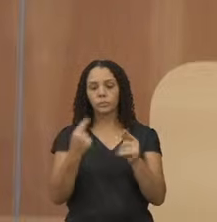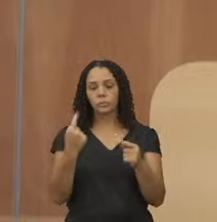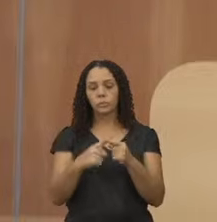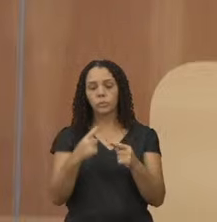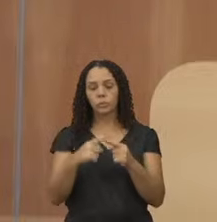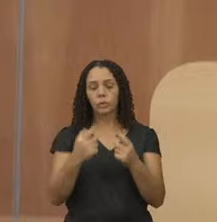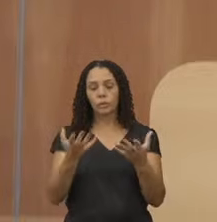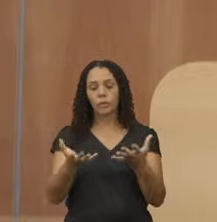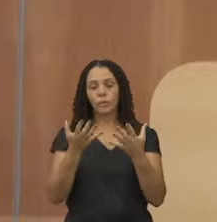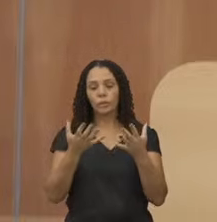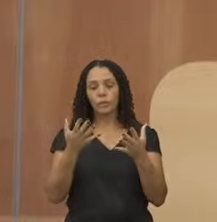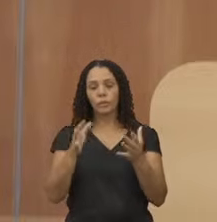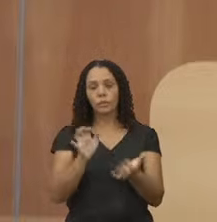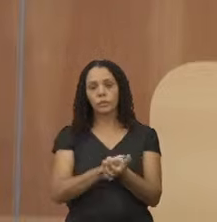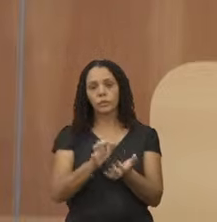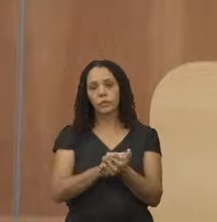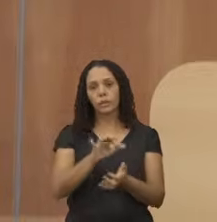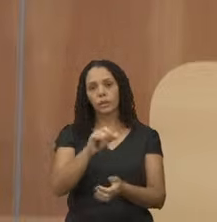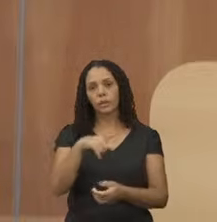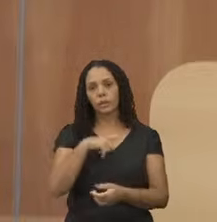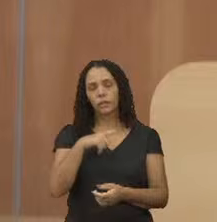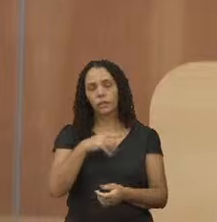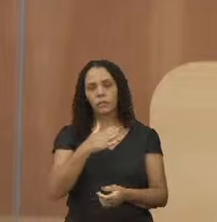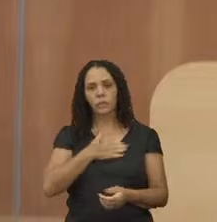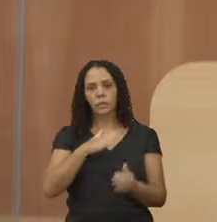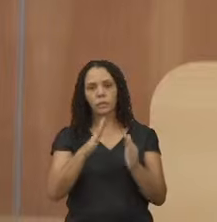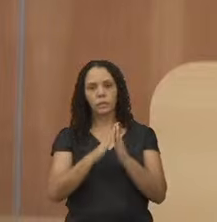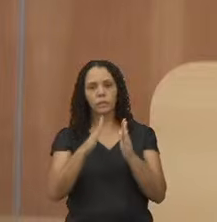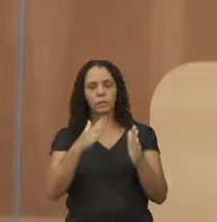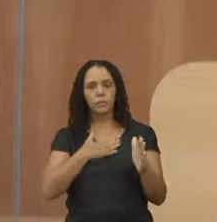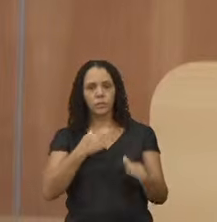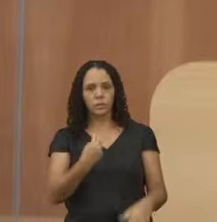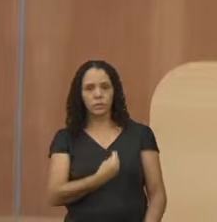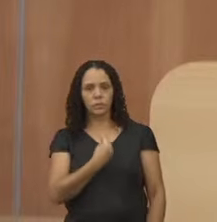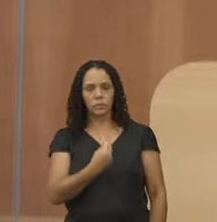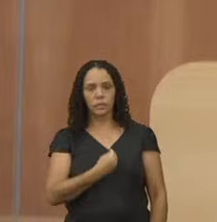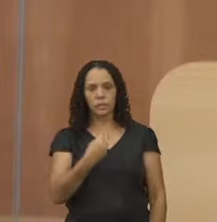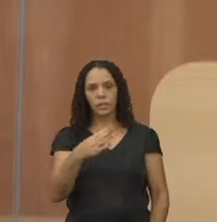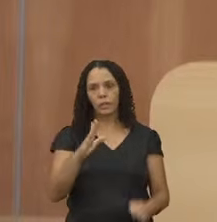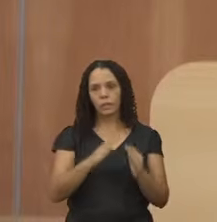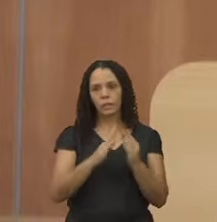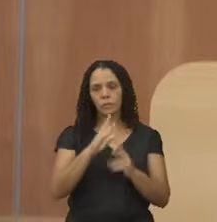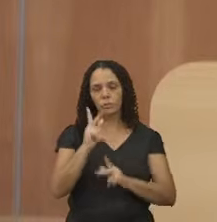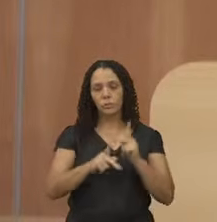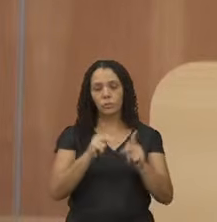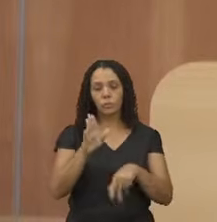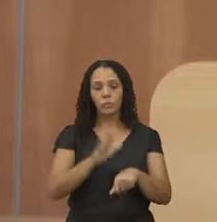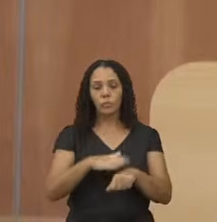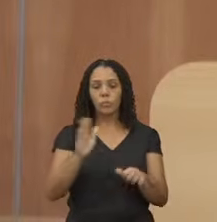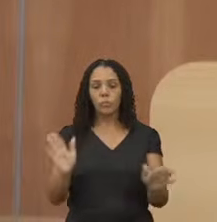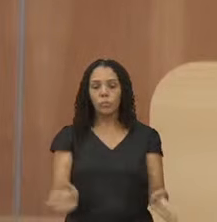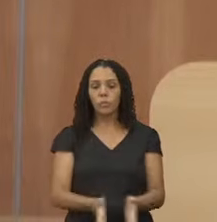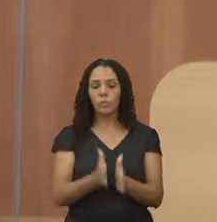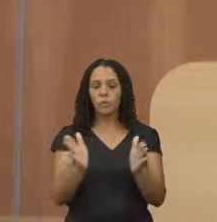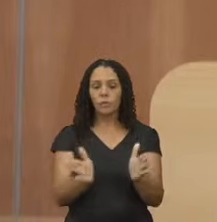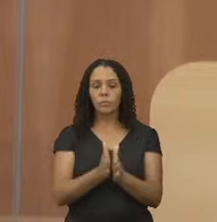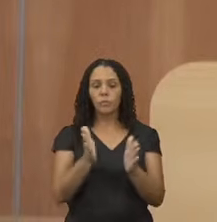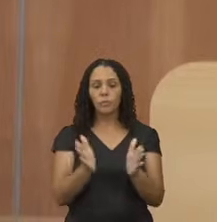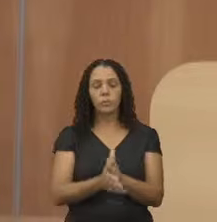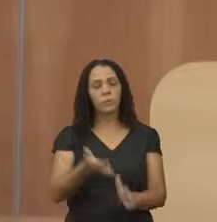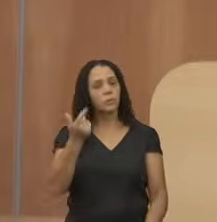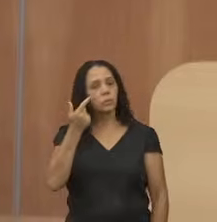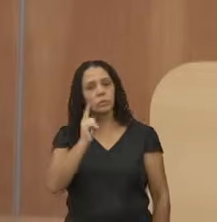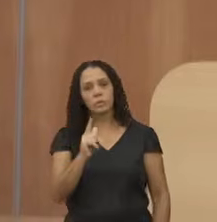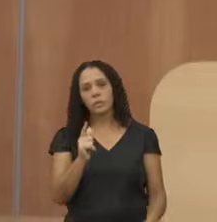porque eu quero que Jacareí tenha Minha Casa Minha Vida, que tenha casa para a população mais pobre, Valmir, a população que não está conseguindo pagar